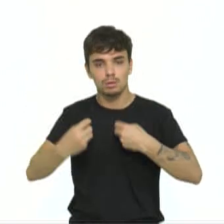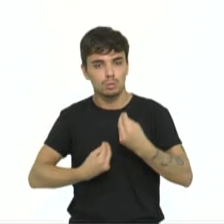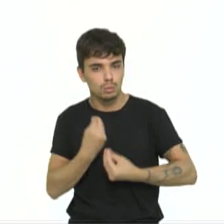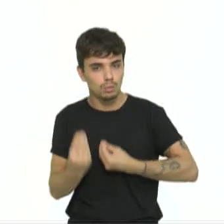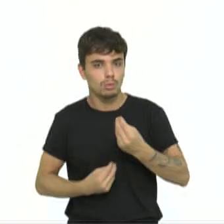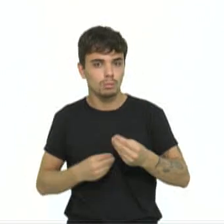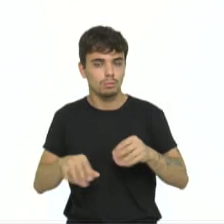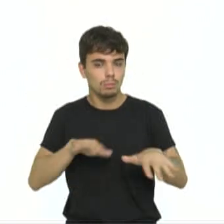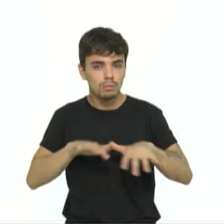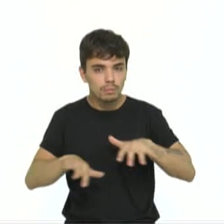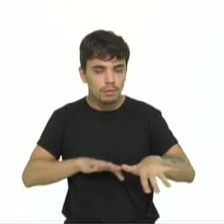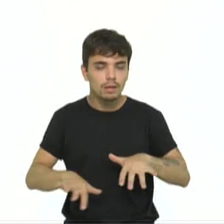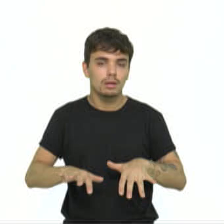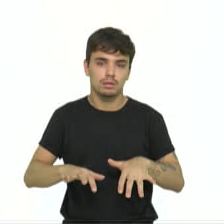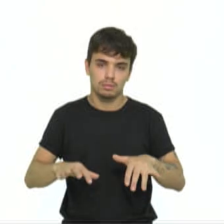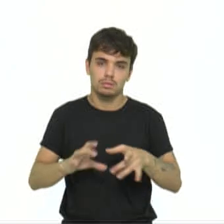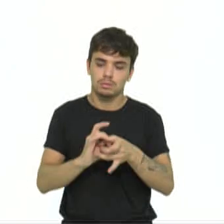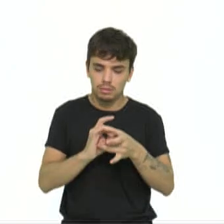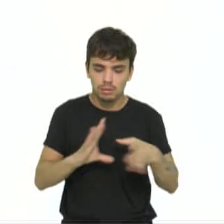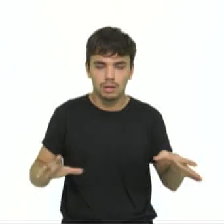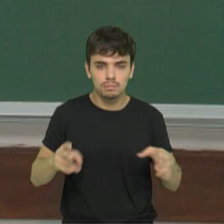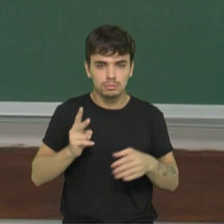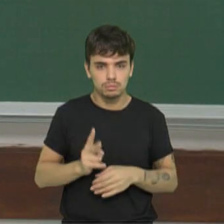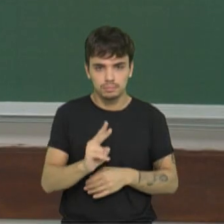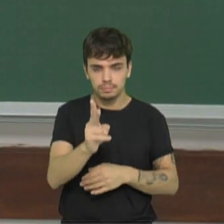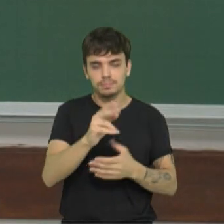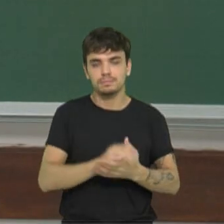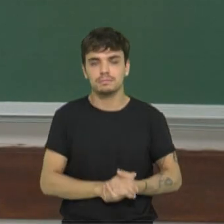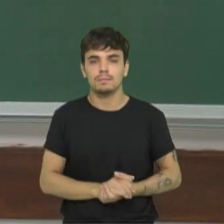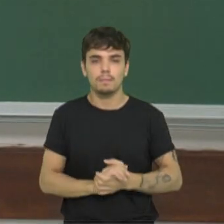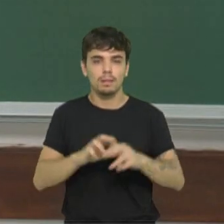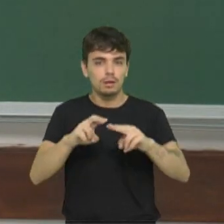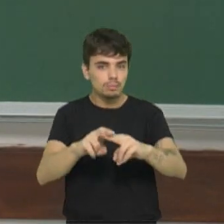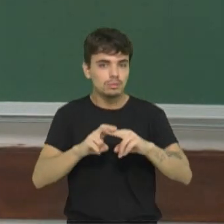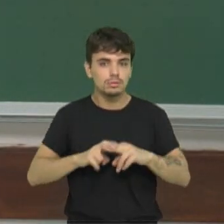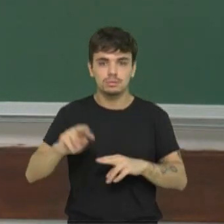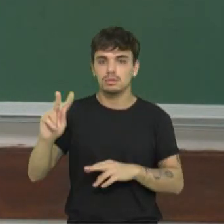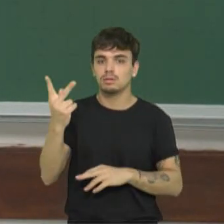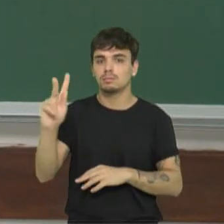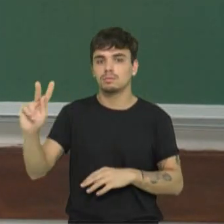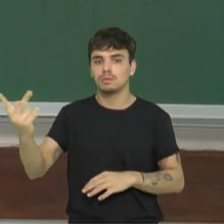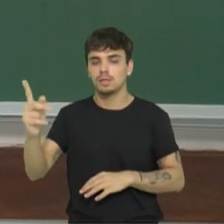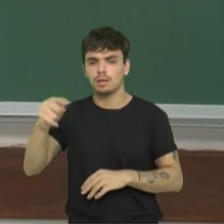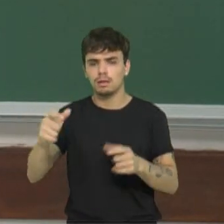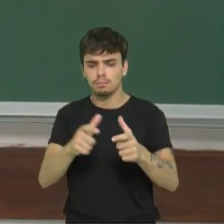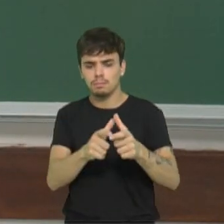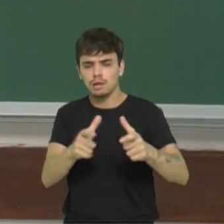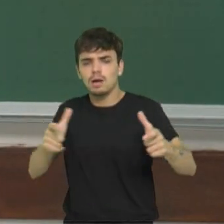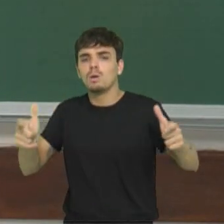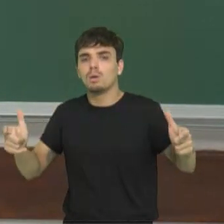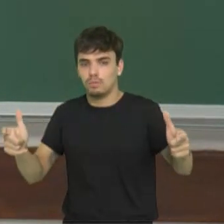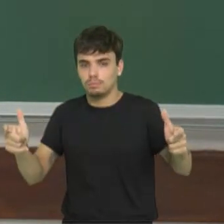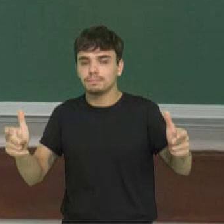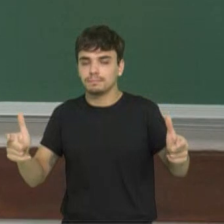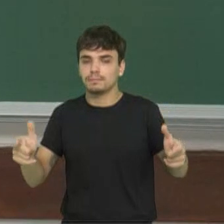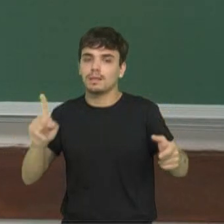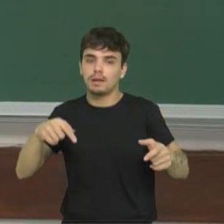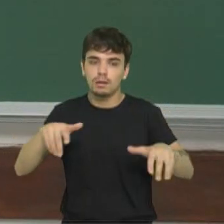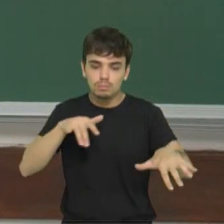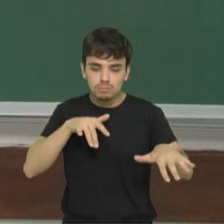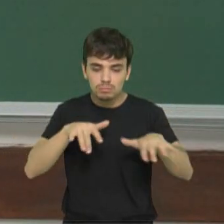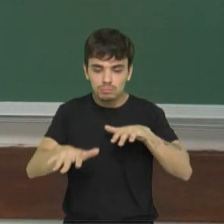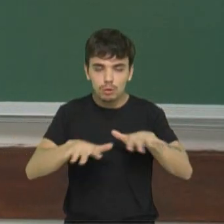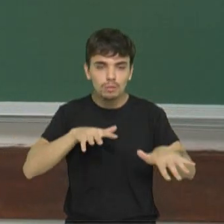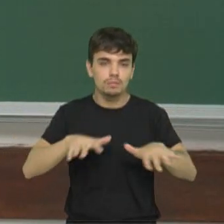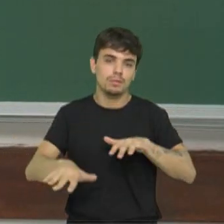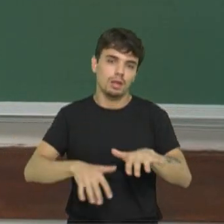os movimentos leves e contínuos. Então, o hip hop é uma coisa bem maior. Ele é um